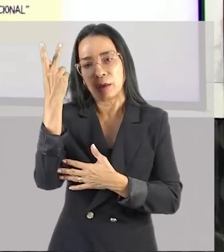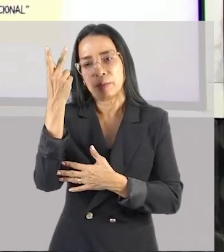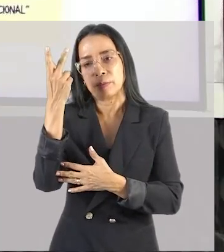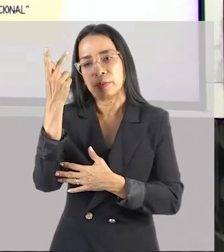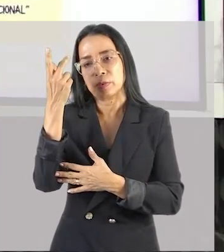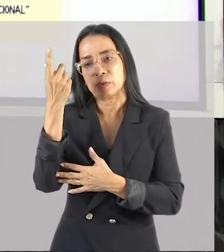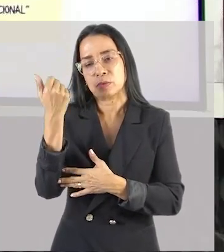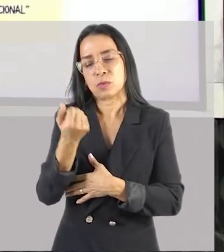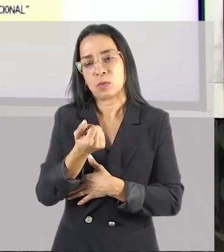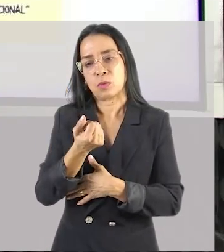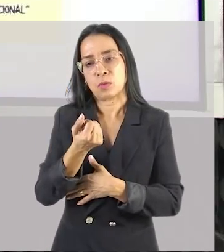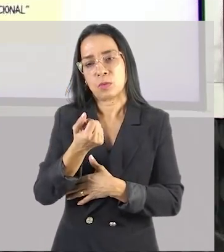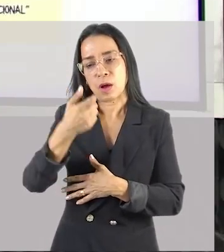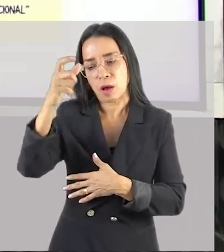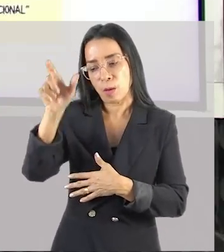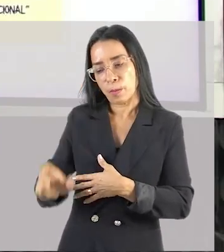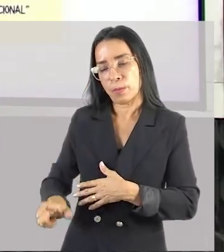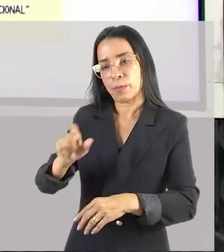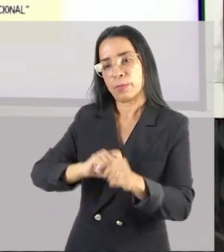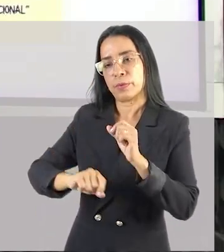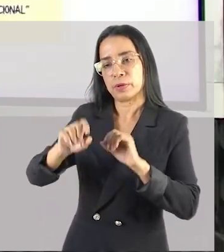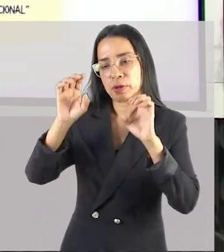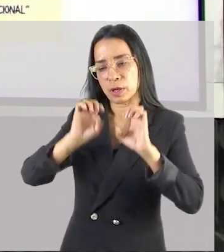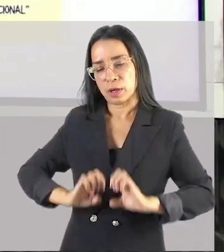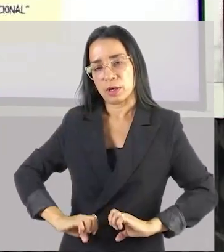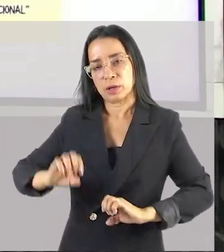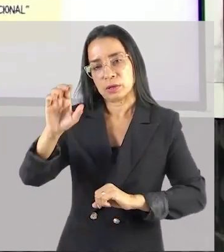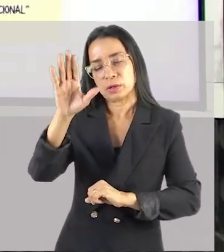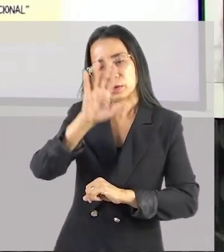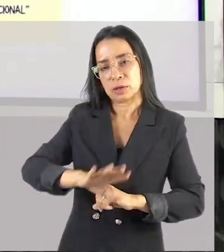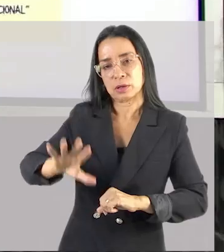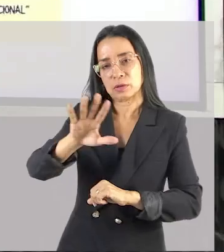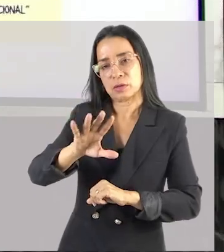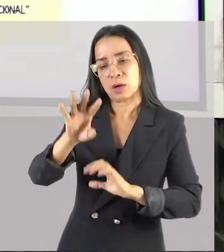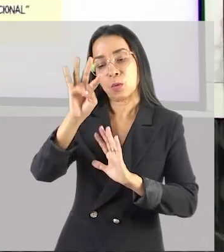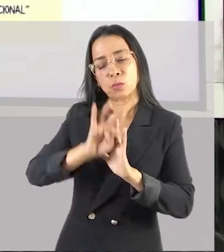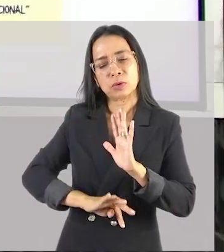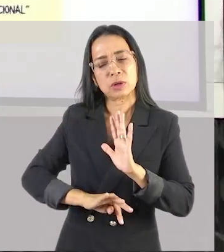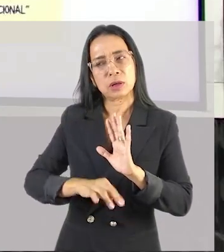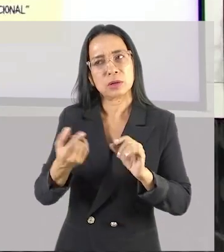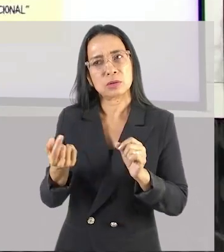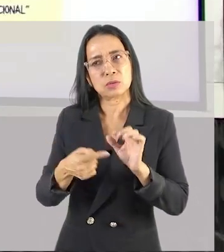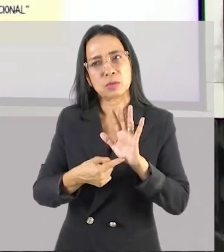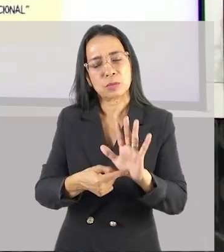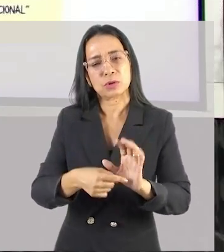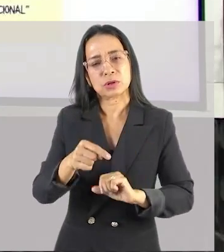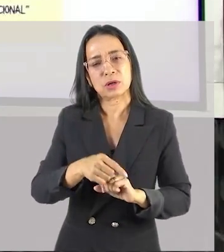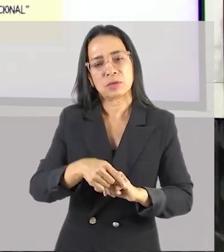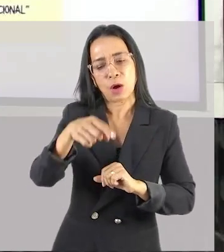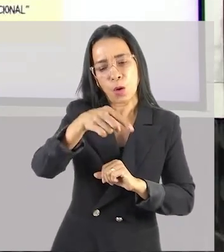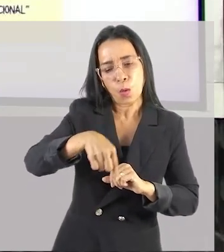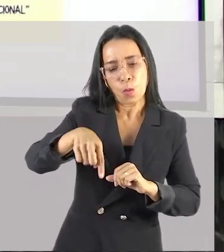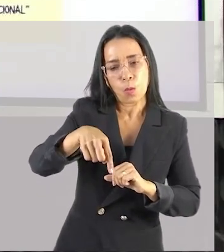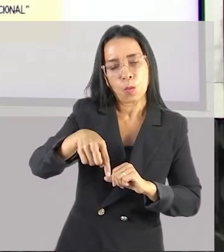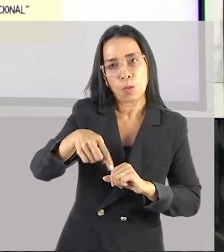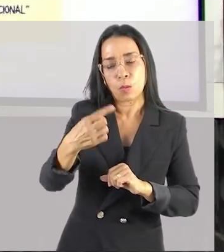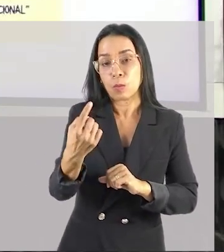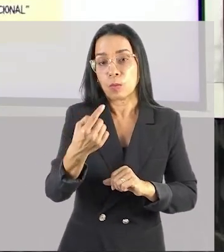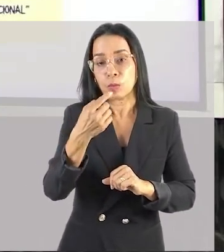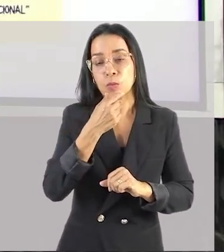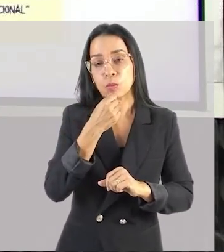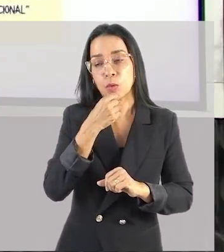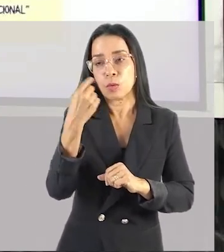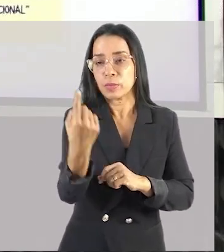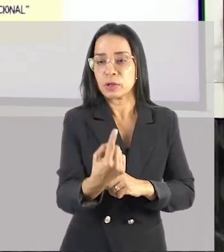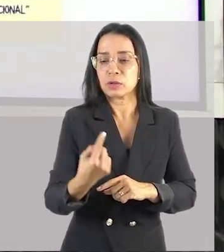nacional. Eu me lembro porque um dos textos motivadores era um homem sozinho, e ele dizia assim, ó, ser honesto, que solidão. Por quê? Porque